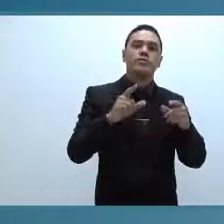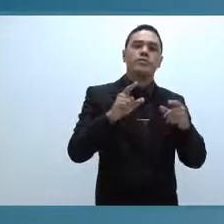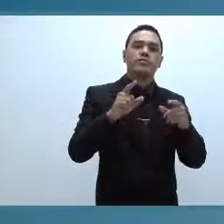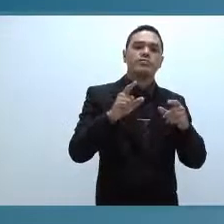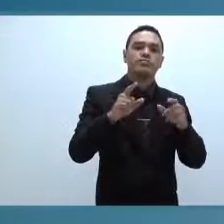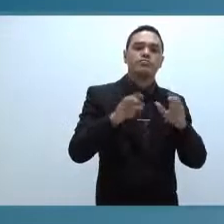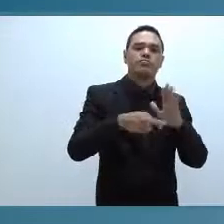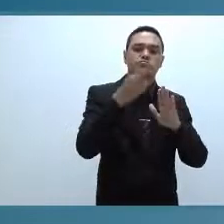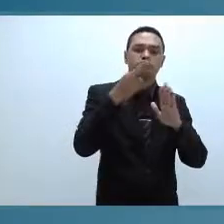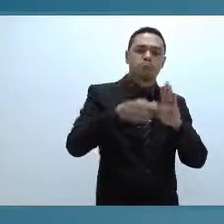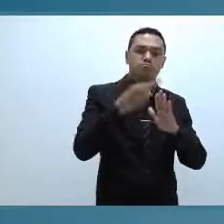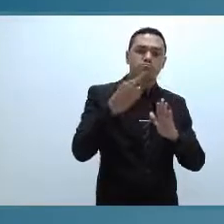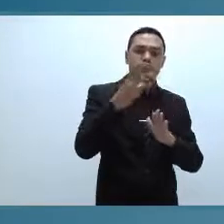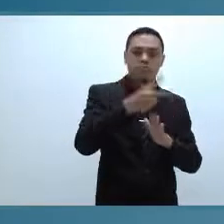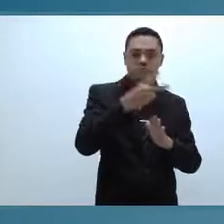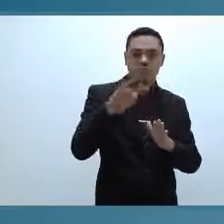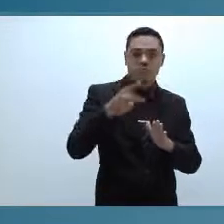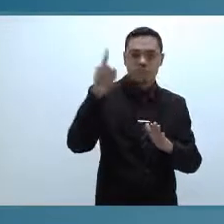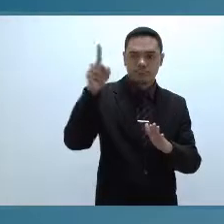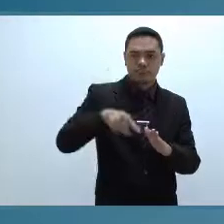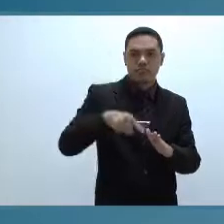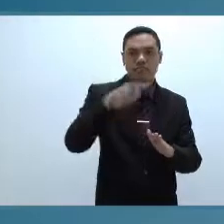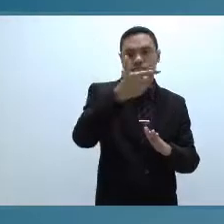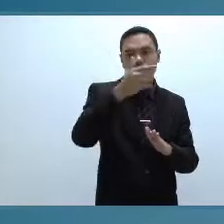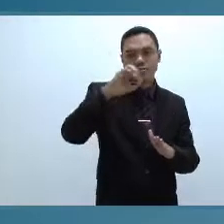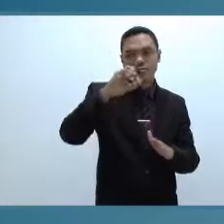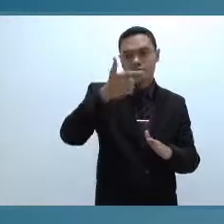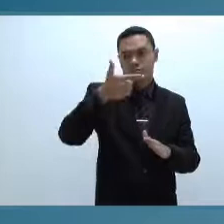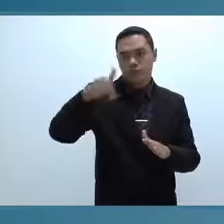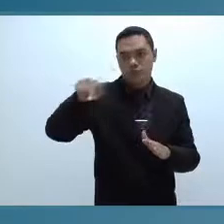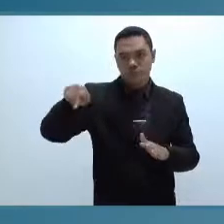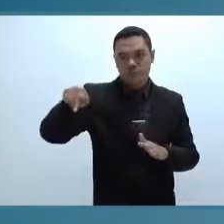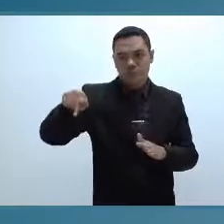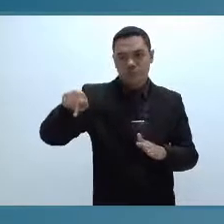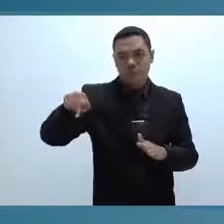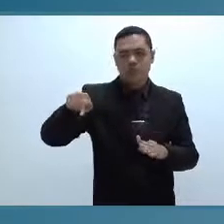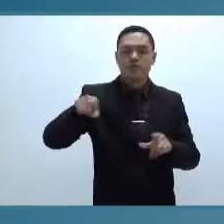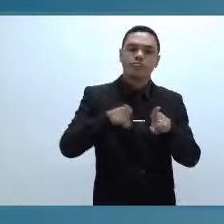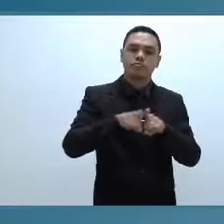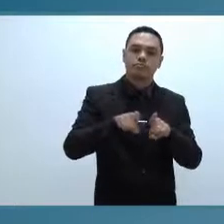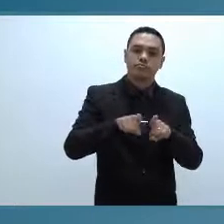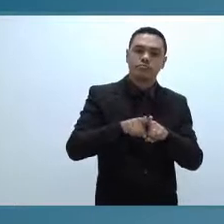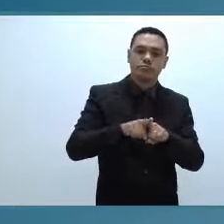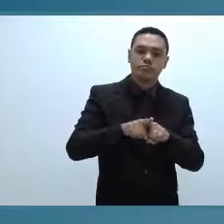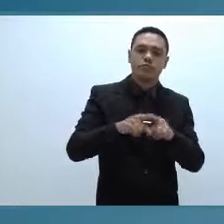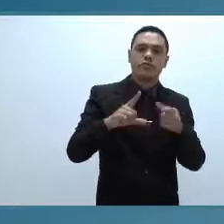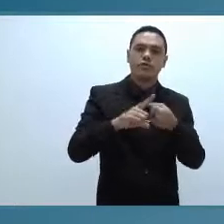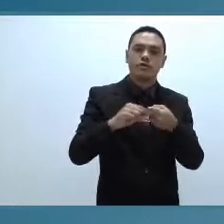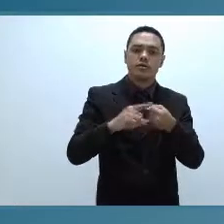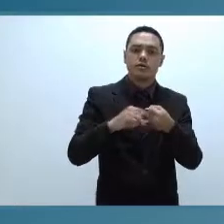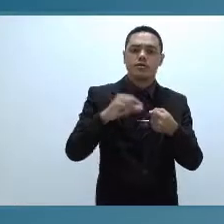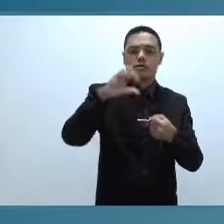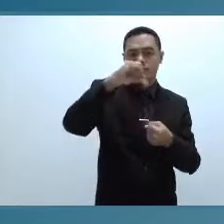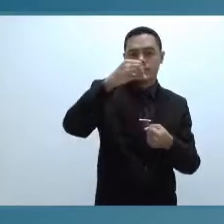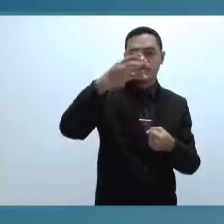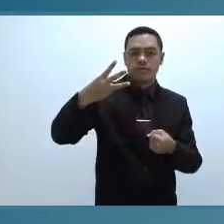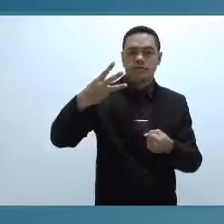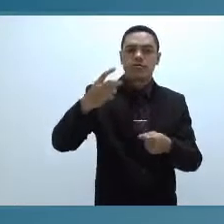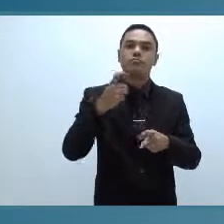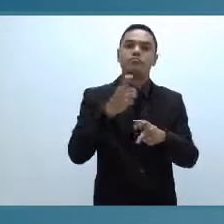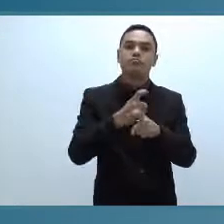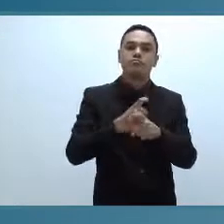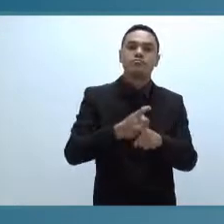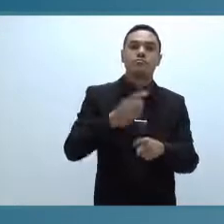22/2017 deste tribunal e artigos 93, inciso 7 da Constituição Federal e 35,